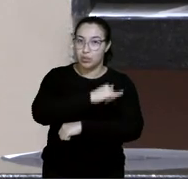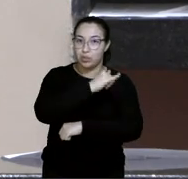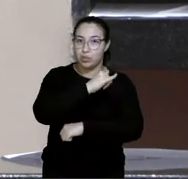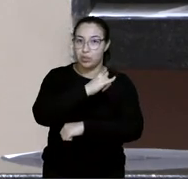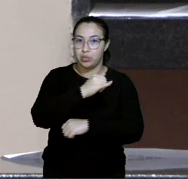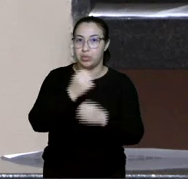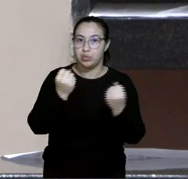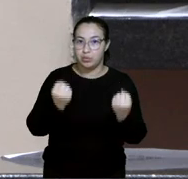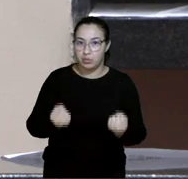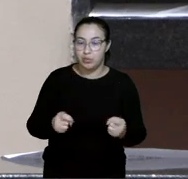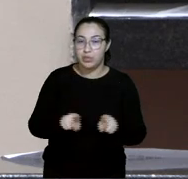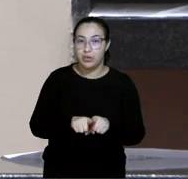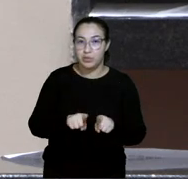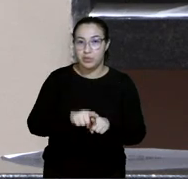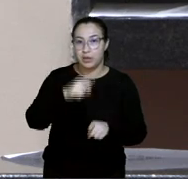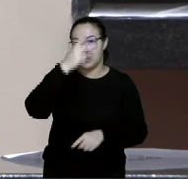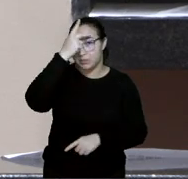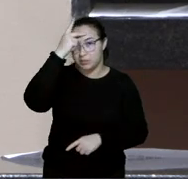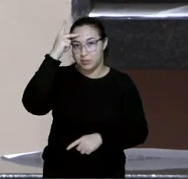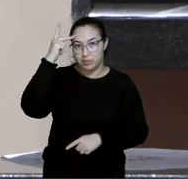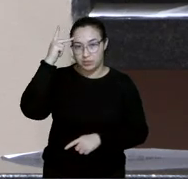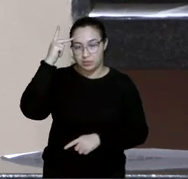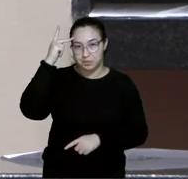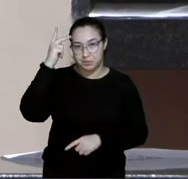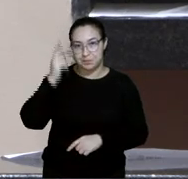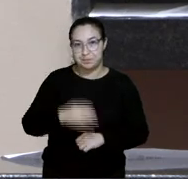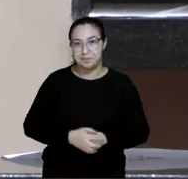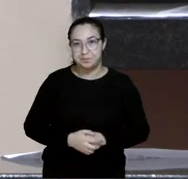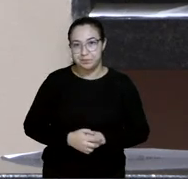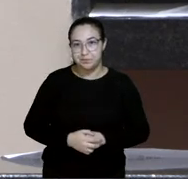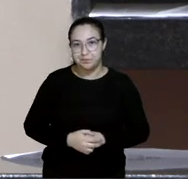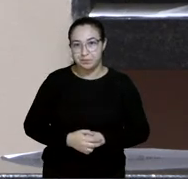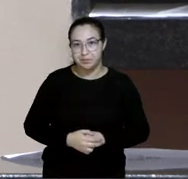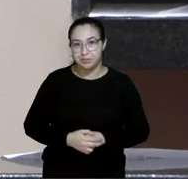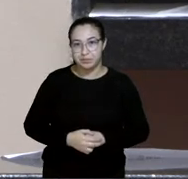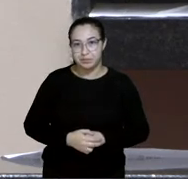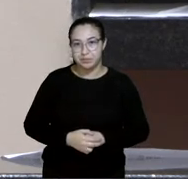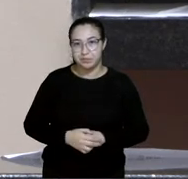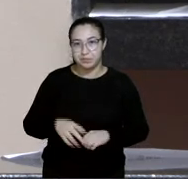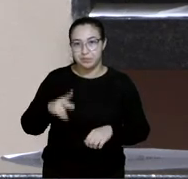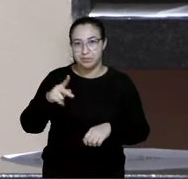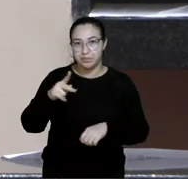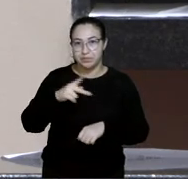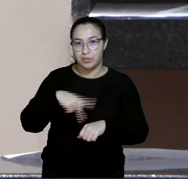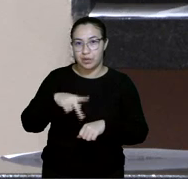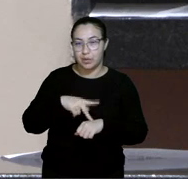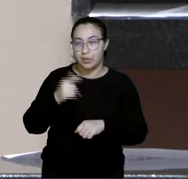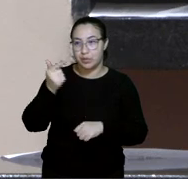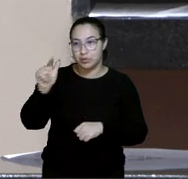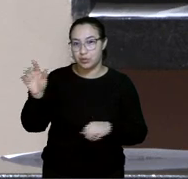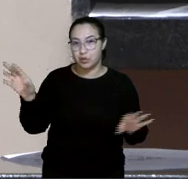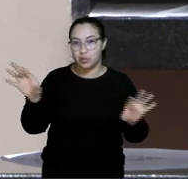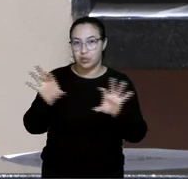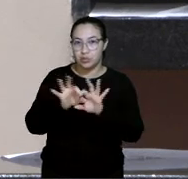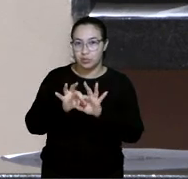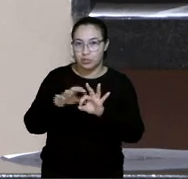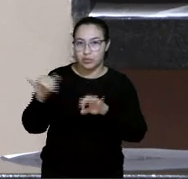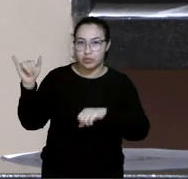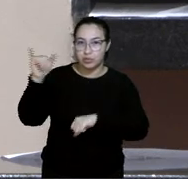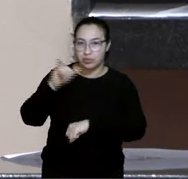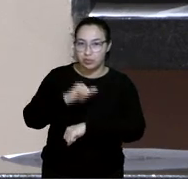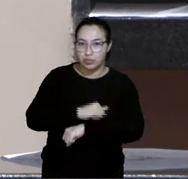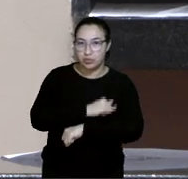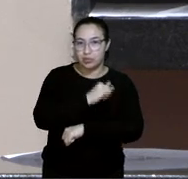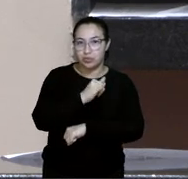de pessoas na operação de Centro Internacional de Conexões de Voos